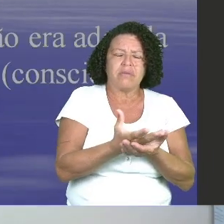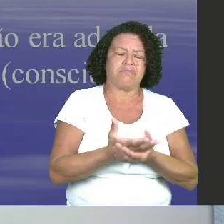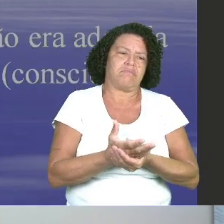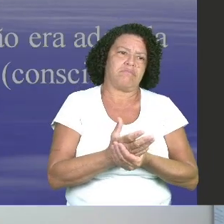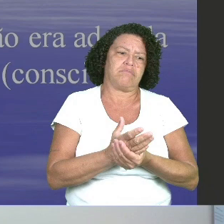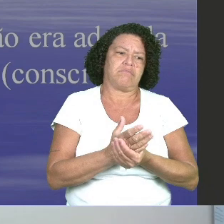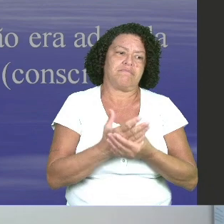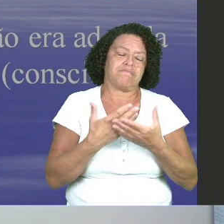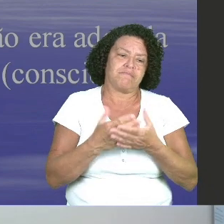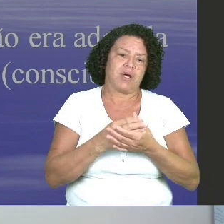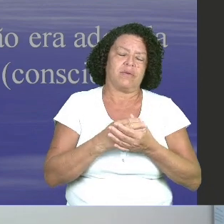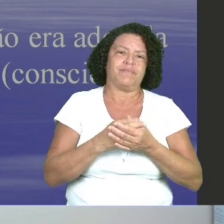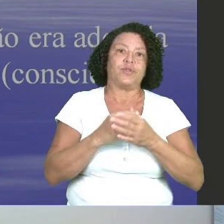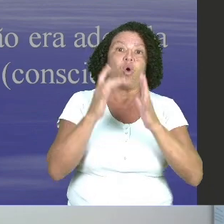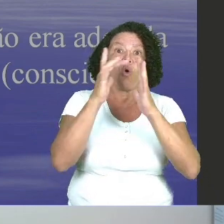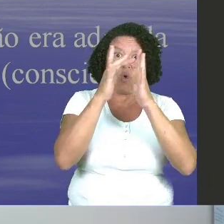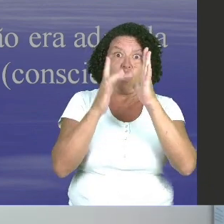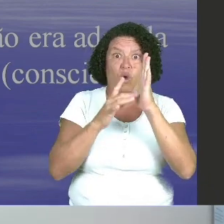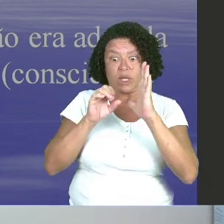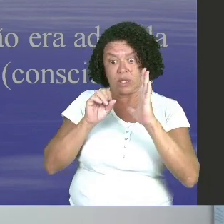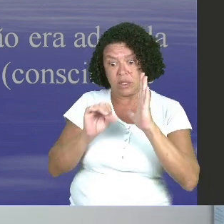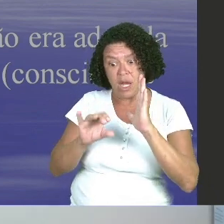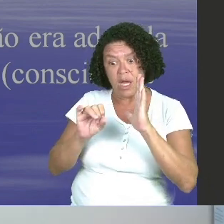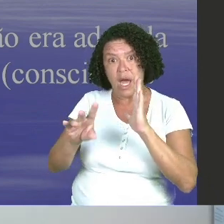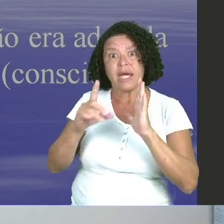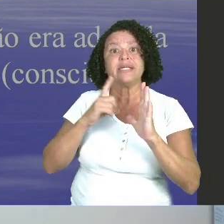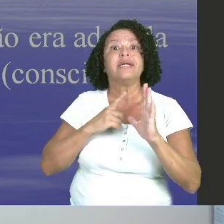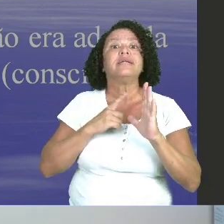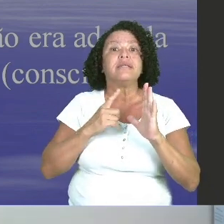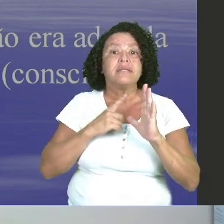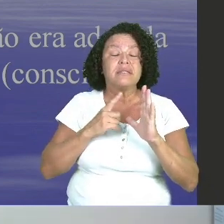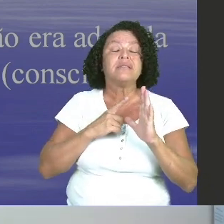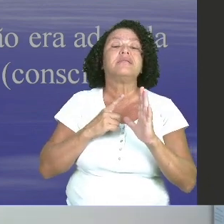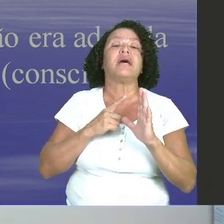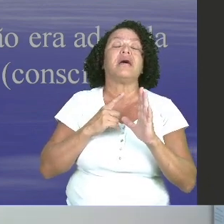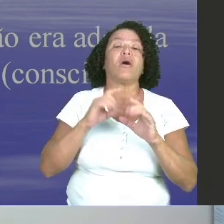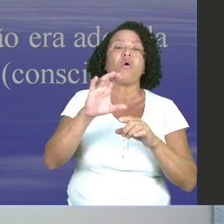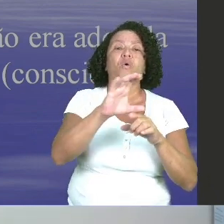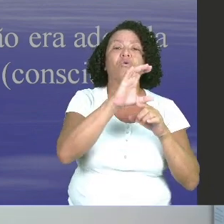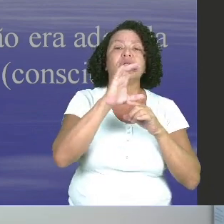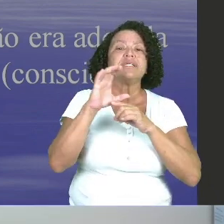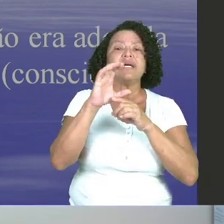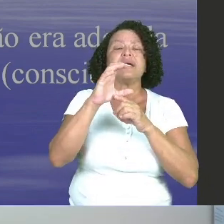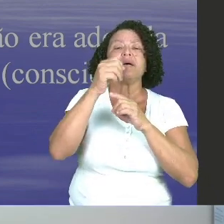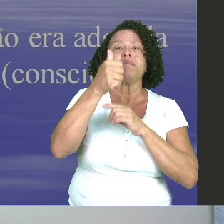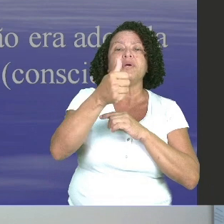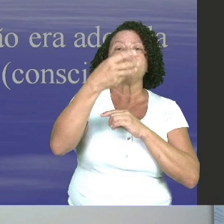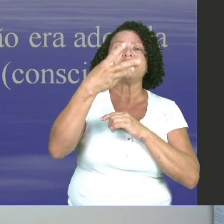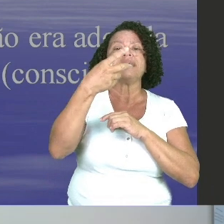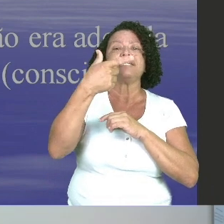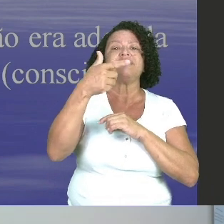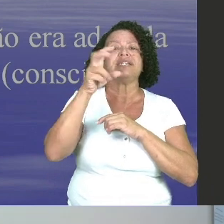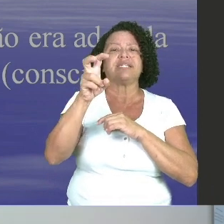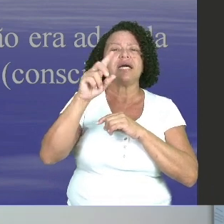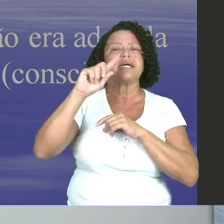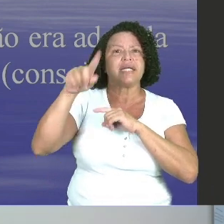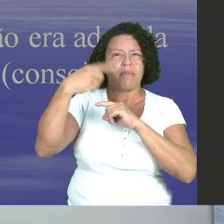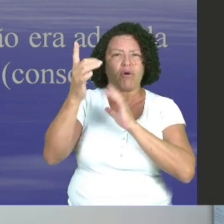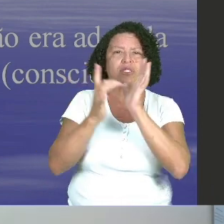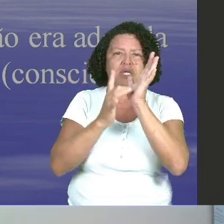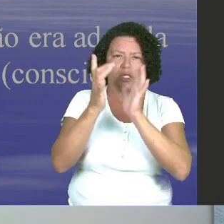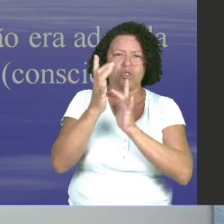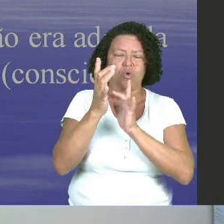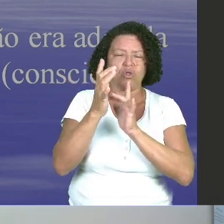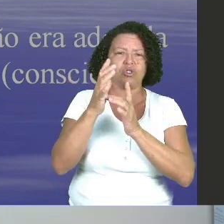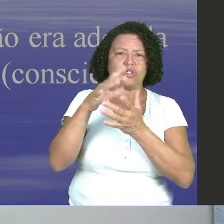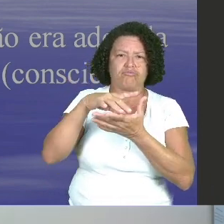No cristianismo, né, tivemos o Concílio de Nicéia, em 325 depois de Cristo. Até esta data, a